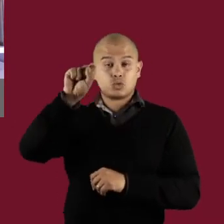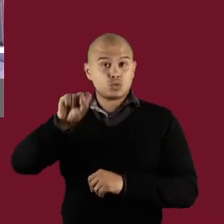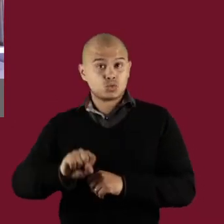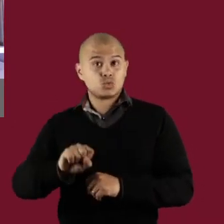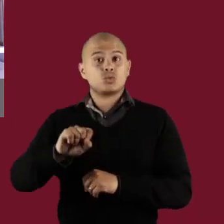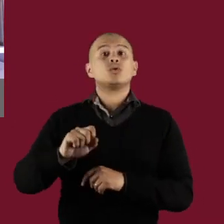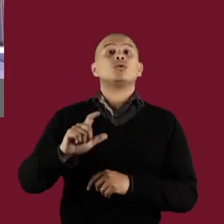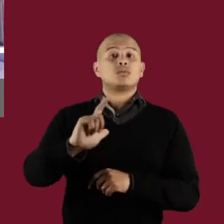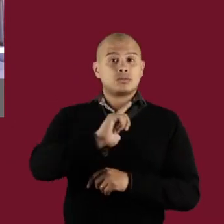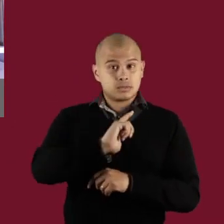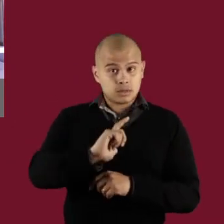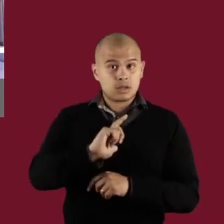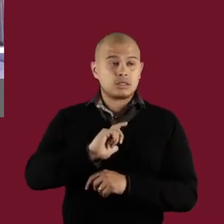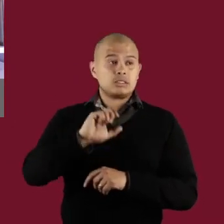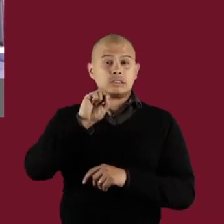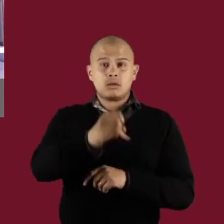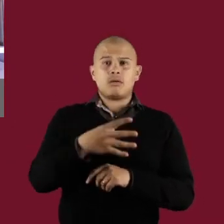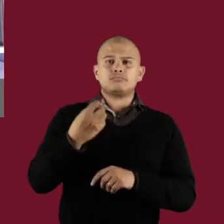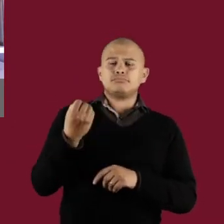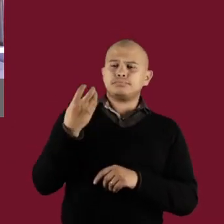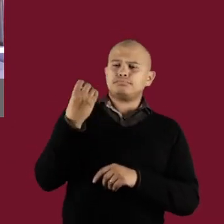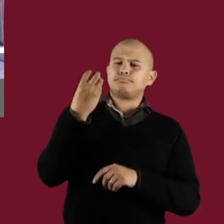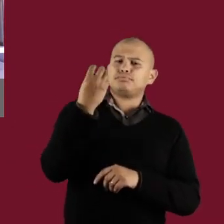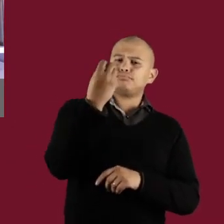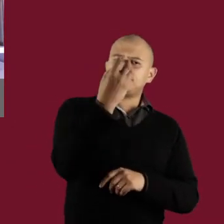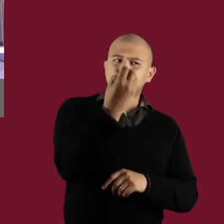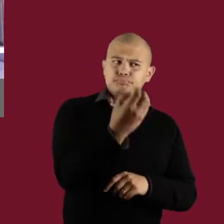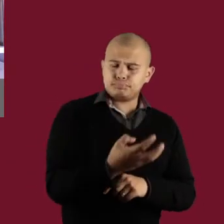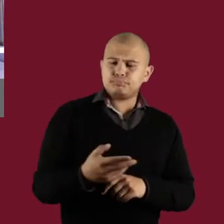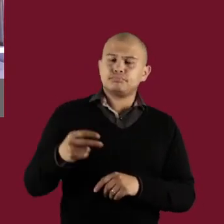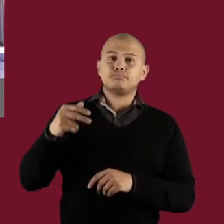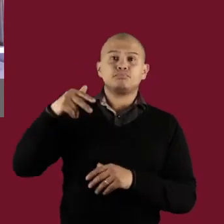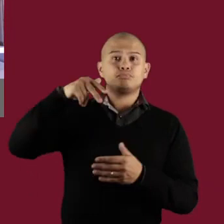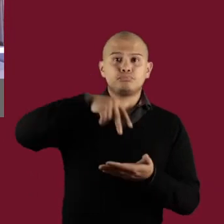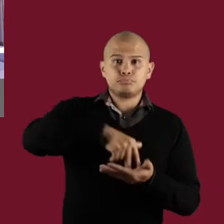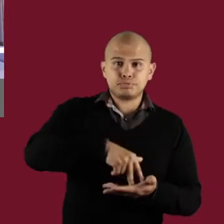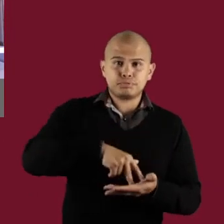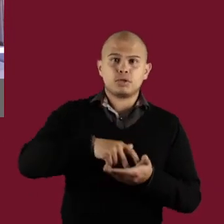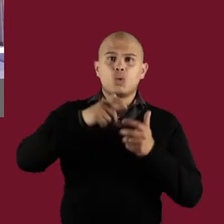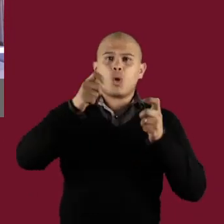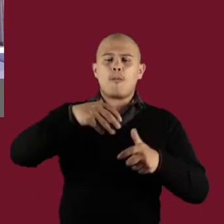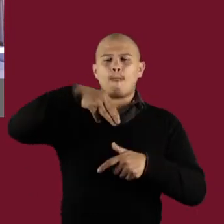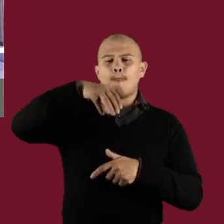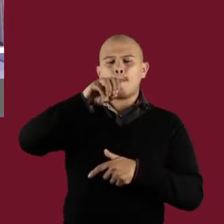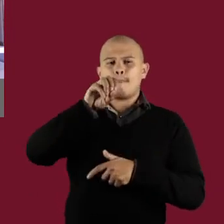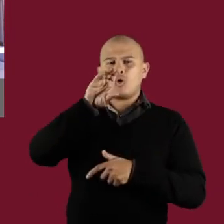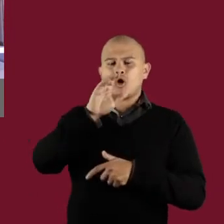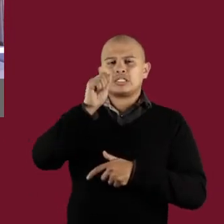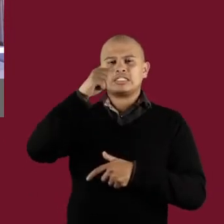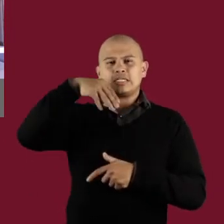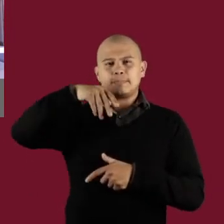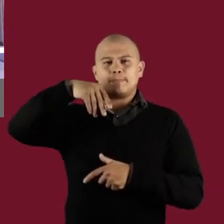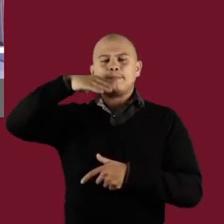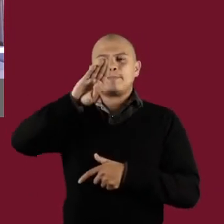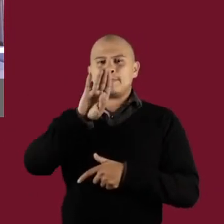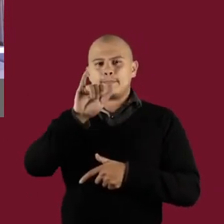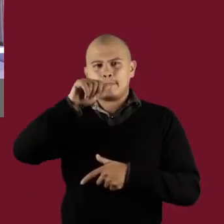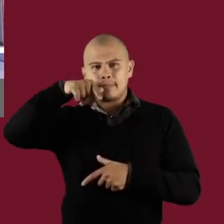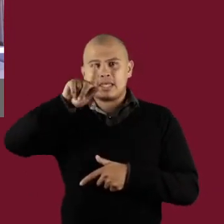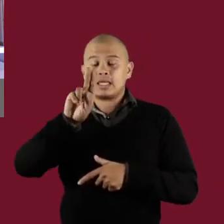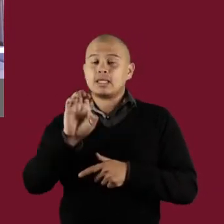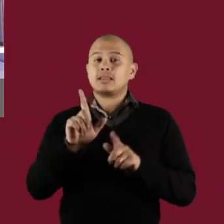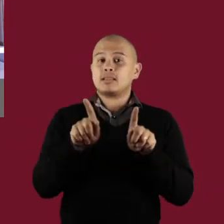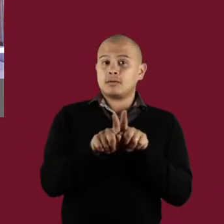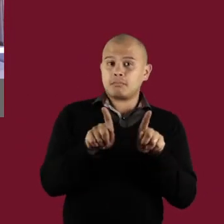diáspora lusófona, principalmente de Moçambique e da Angola, que está a